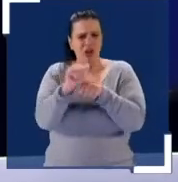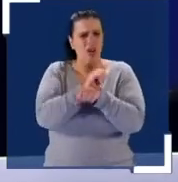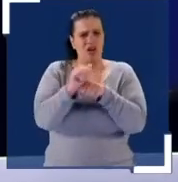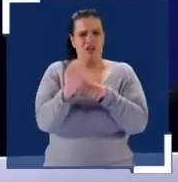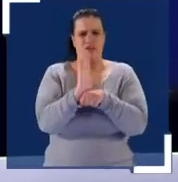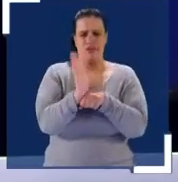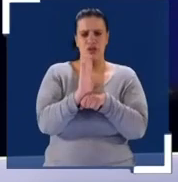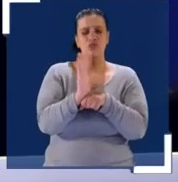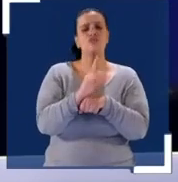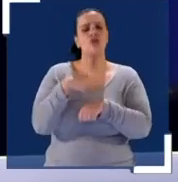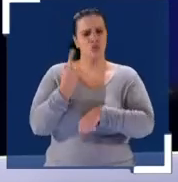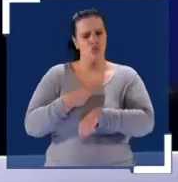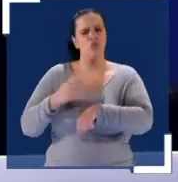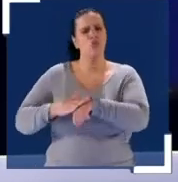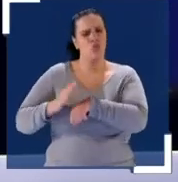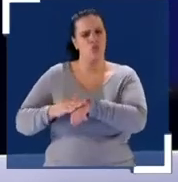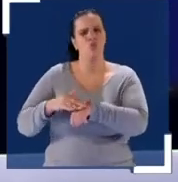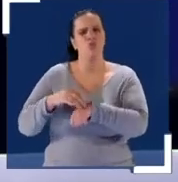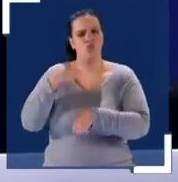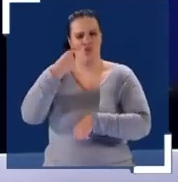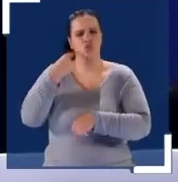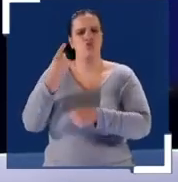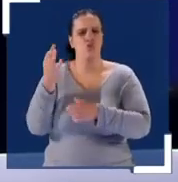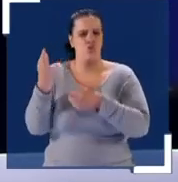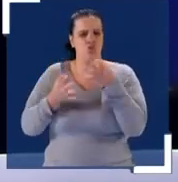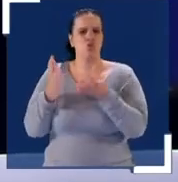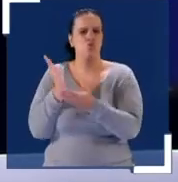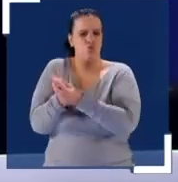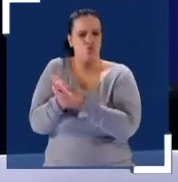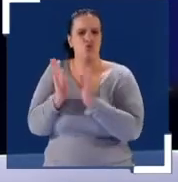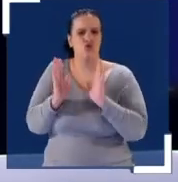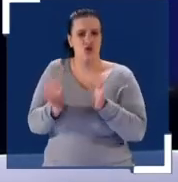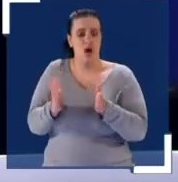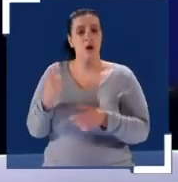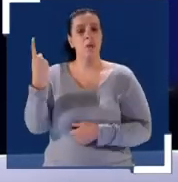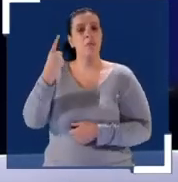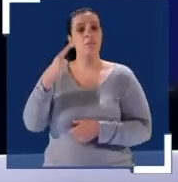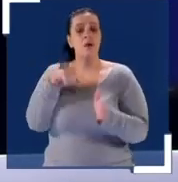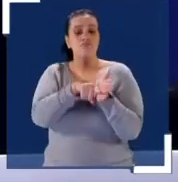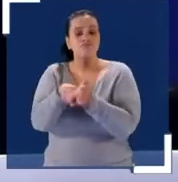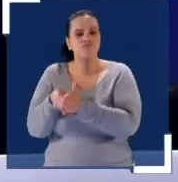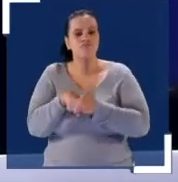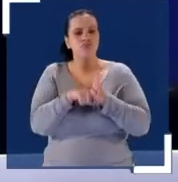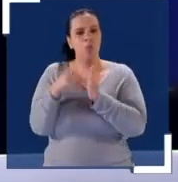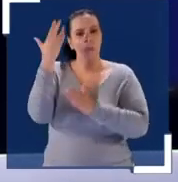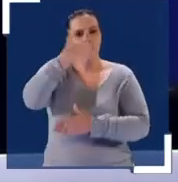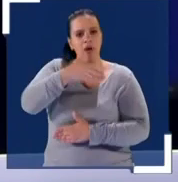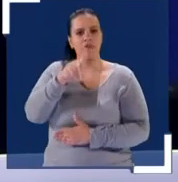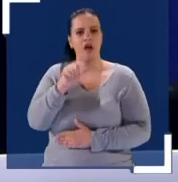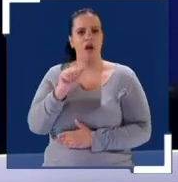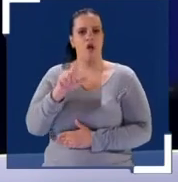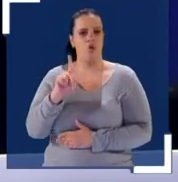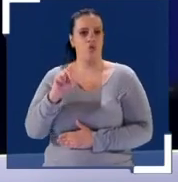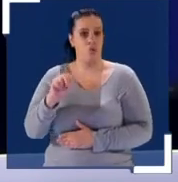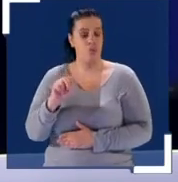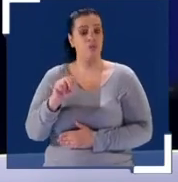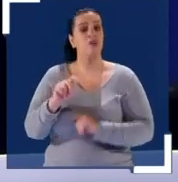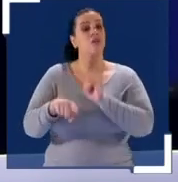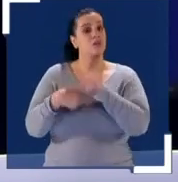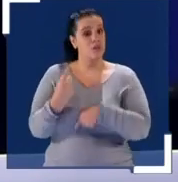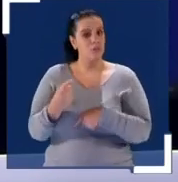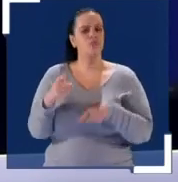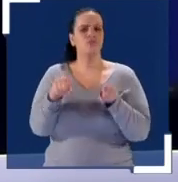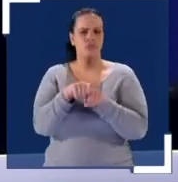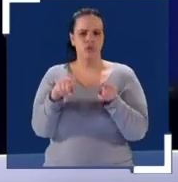isso nós tomamos medidas judiciais no plano criminal, primeiro solicitando um laudo de um perito judicial, depois as